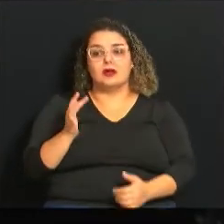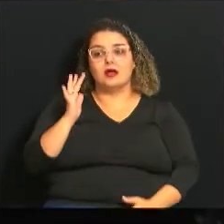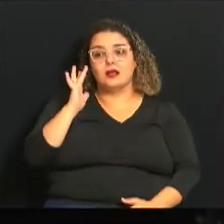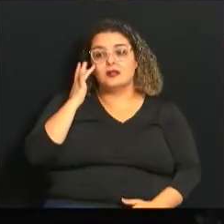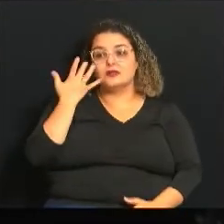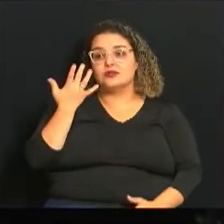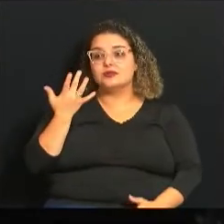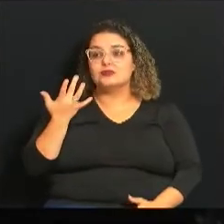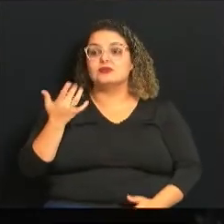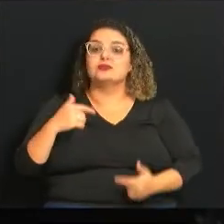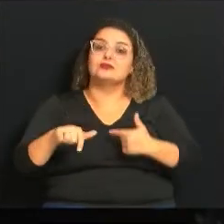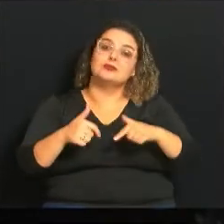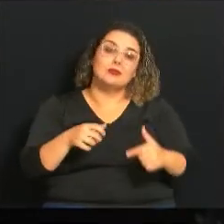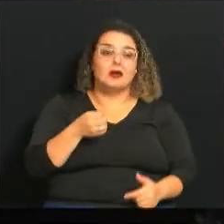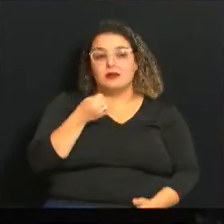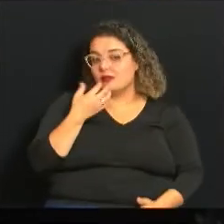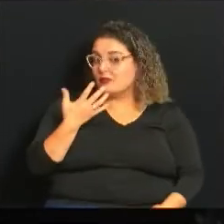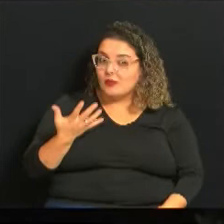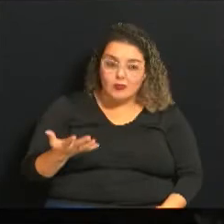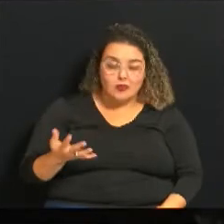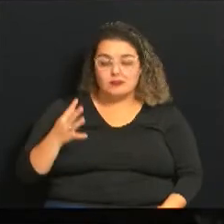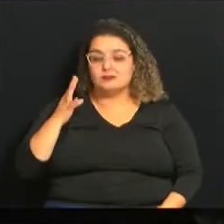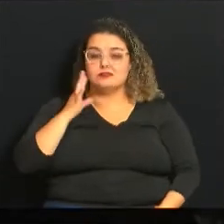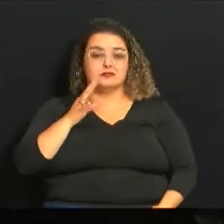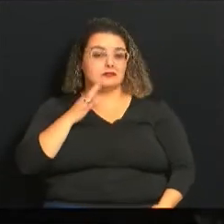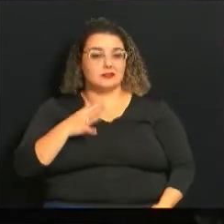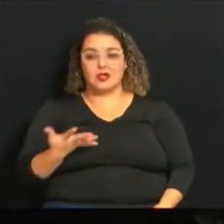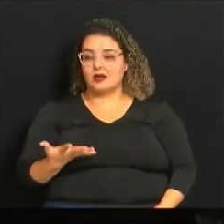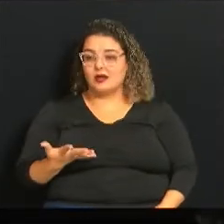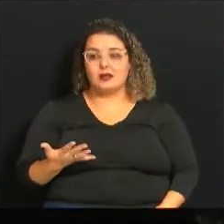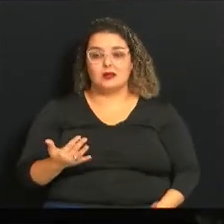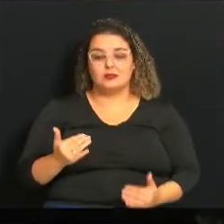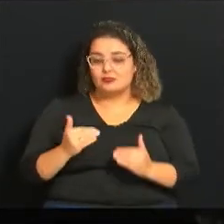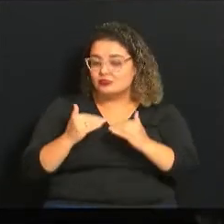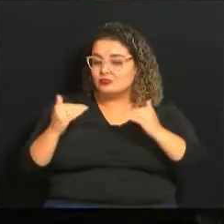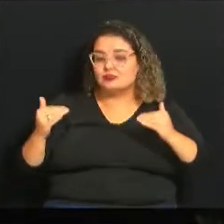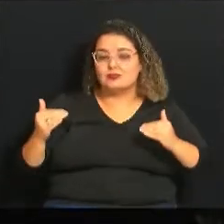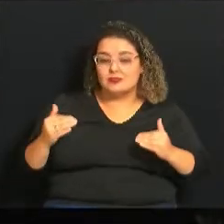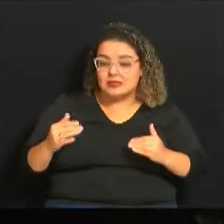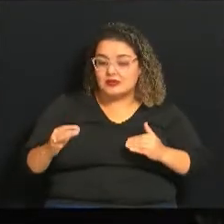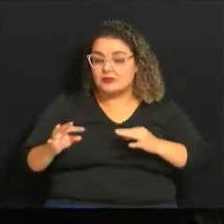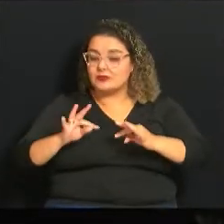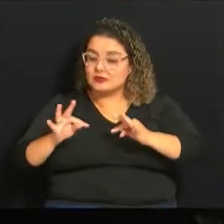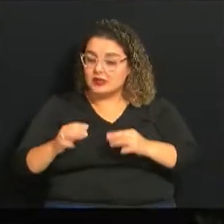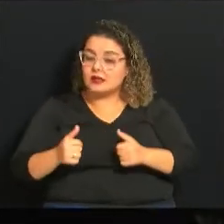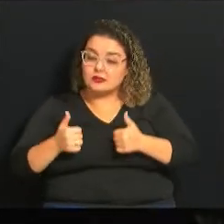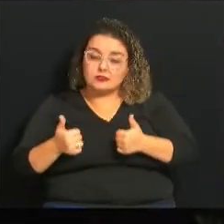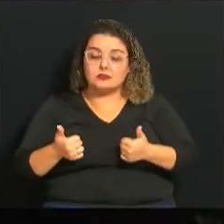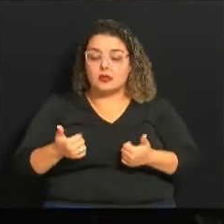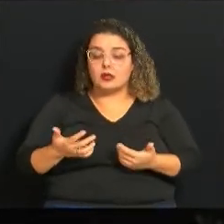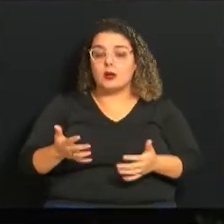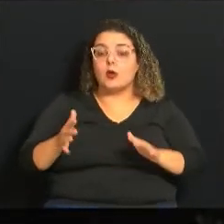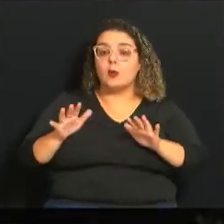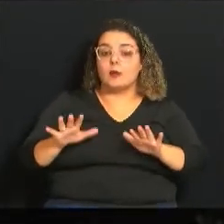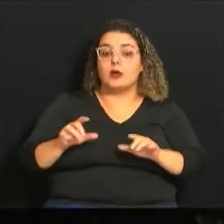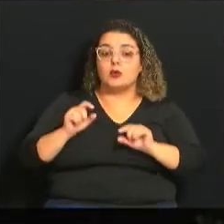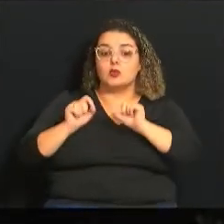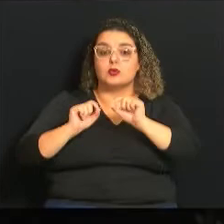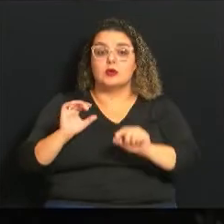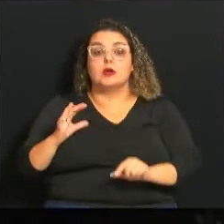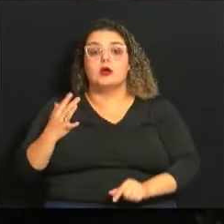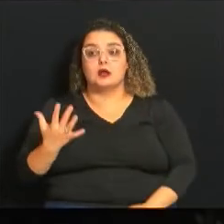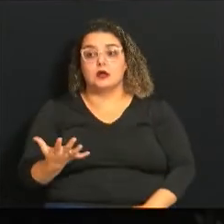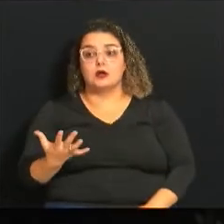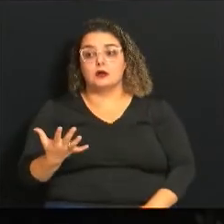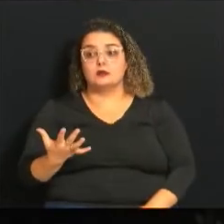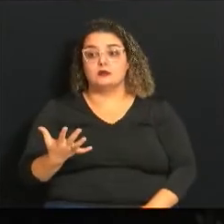é tão bom, não está legal ainda, não está num nível técnico interessante, mas o que acontece é que